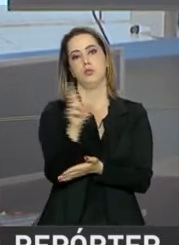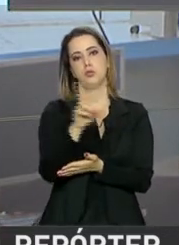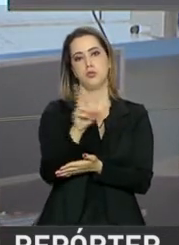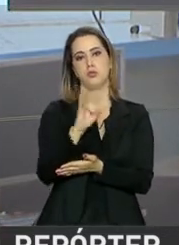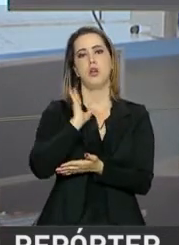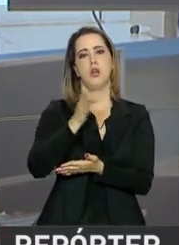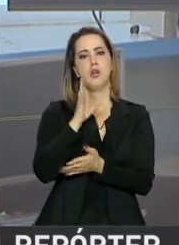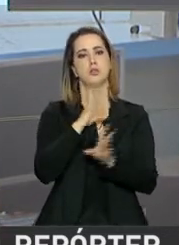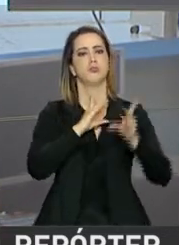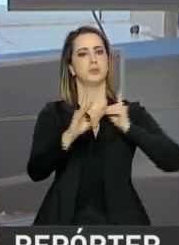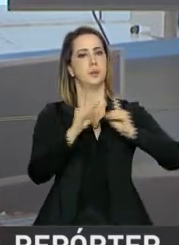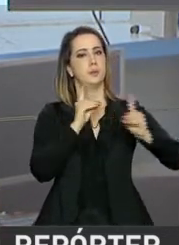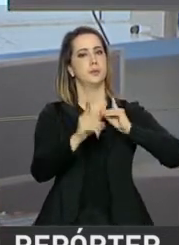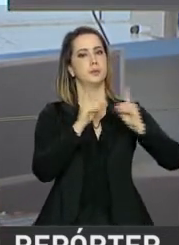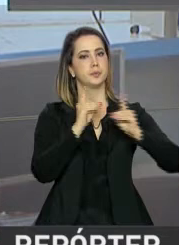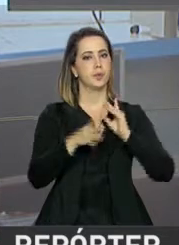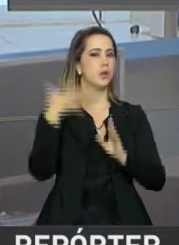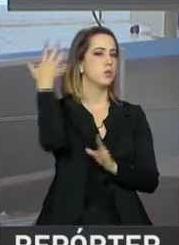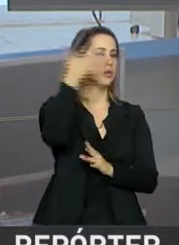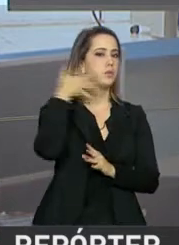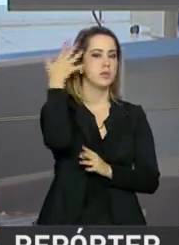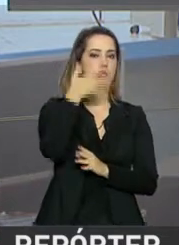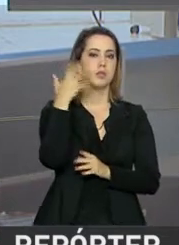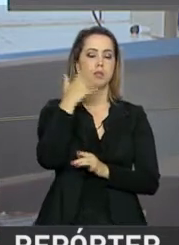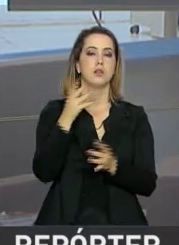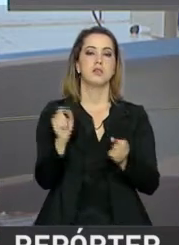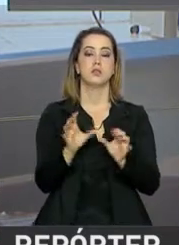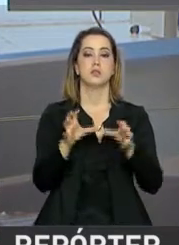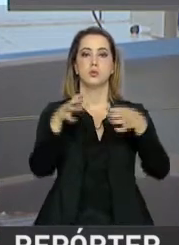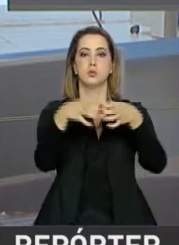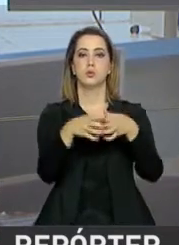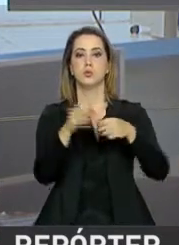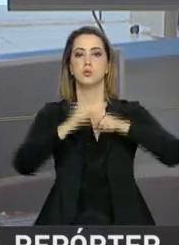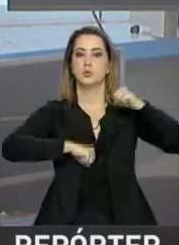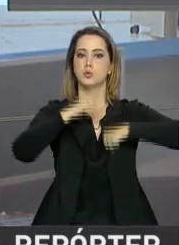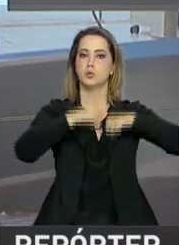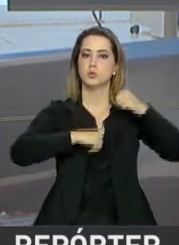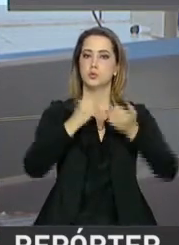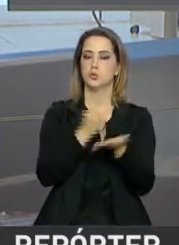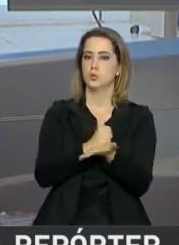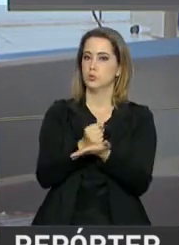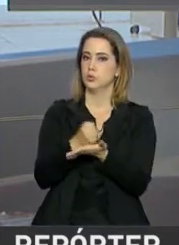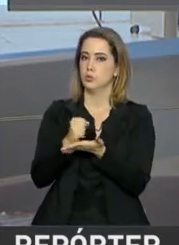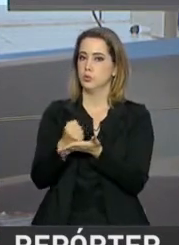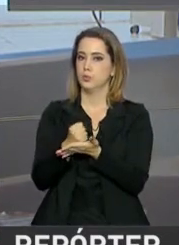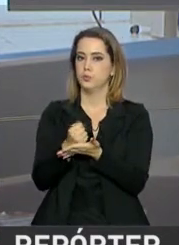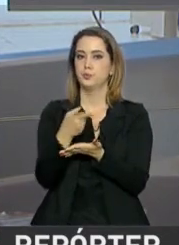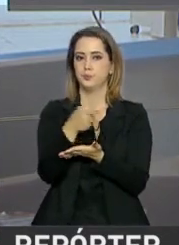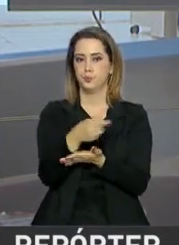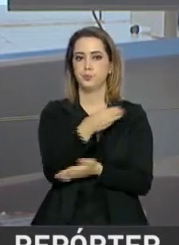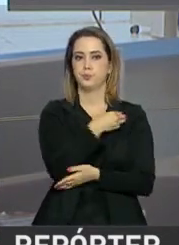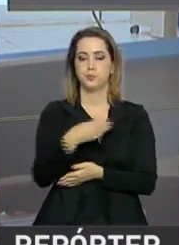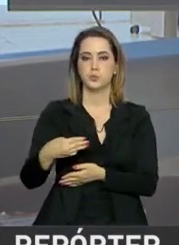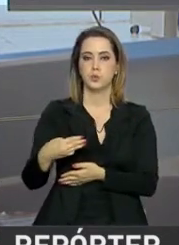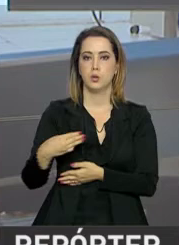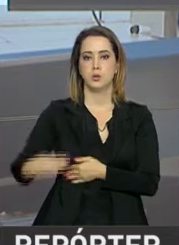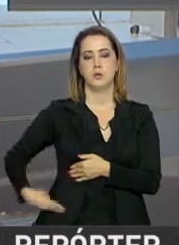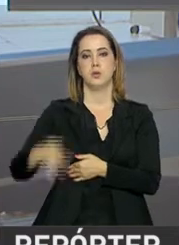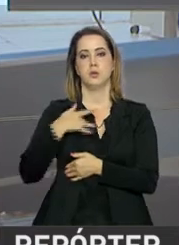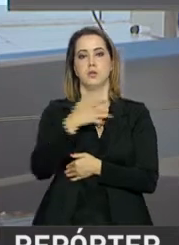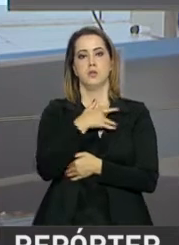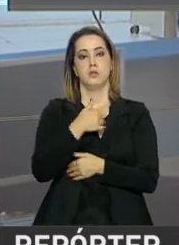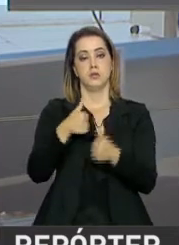foi discutido em um seminário da associação da indústria farmacêutica de pesquisa o ministro da saúde estava lá e garantiu que um dos